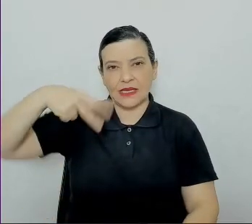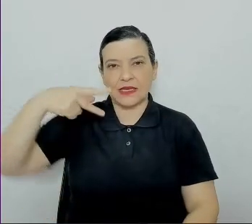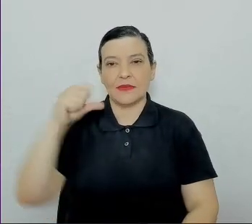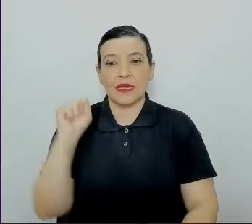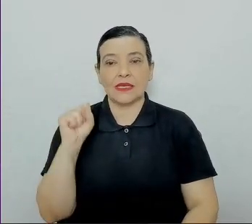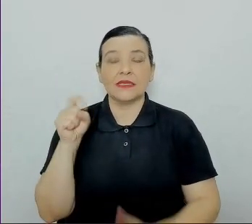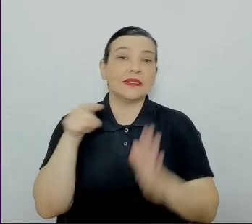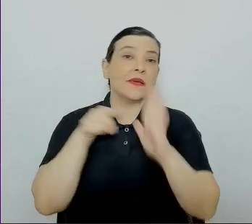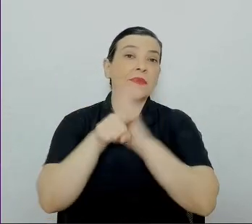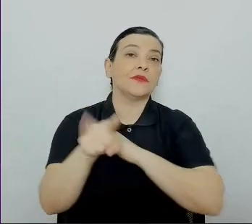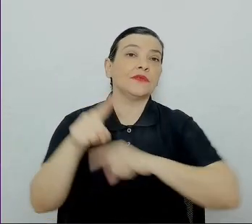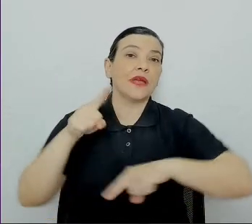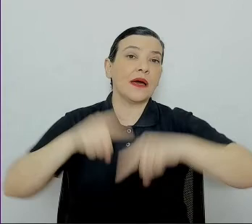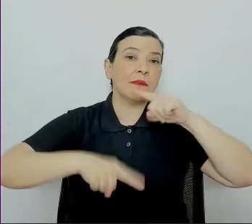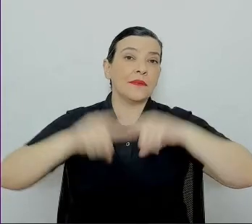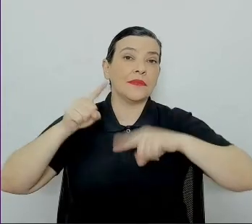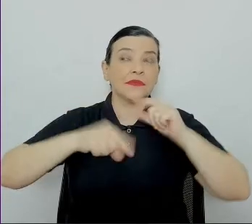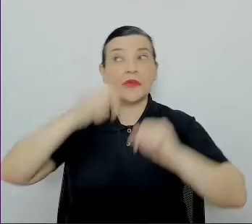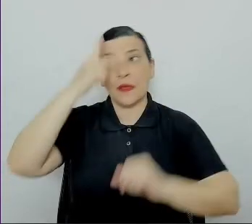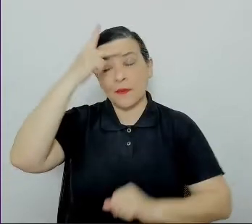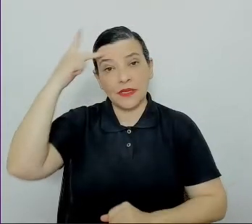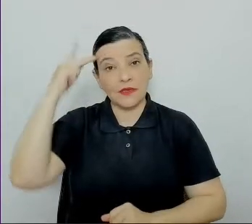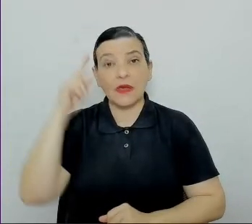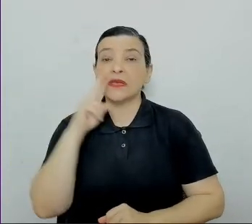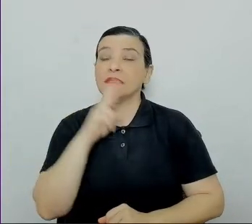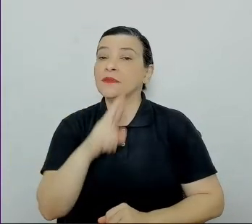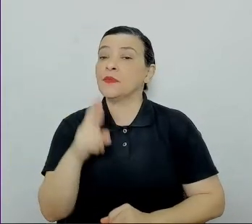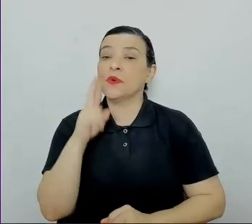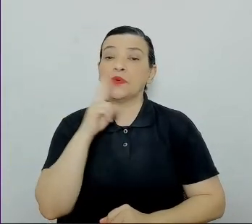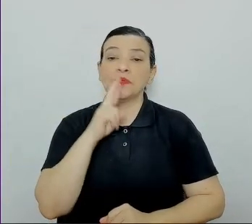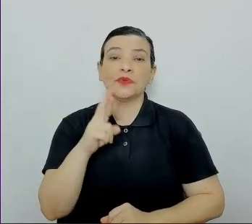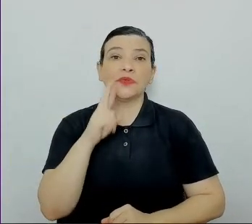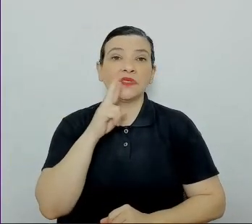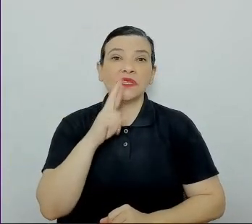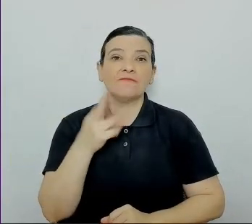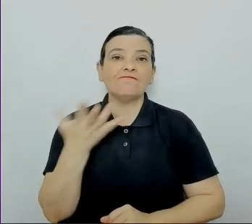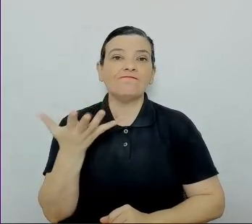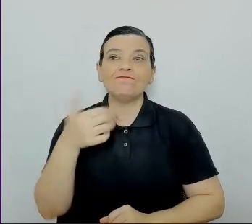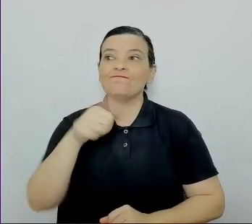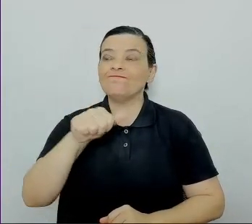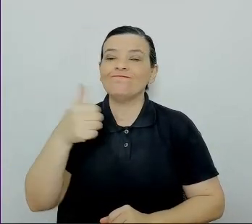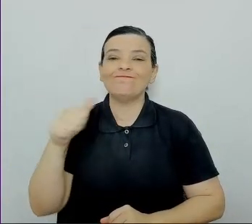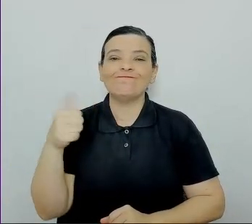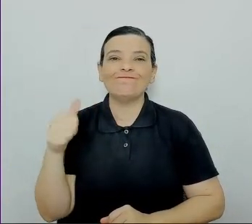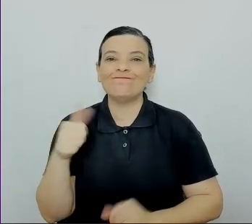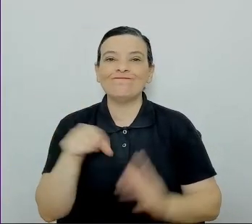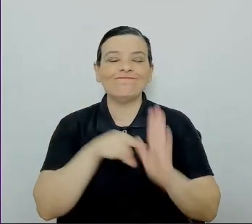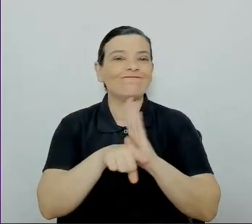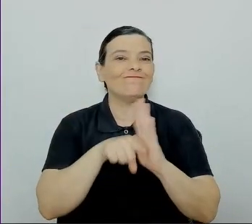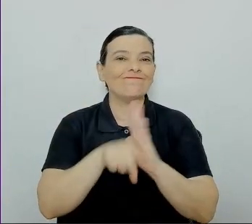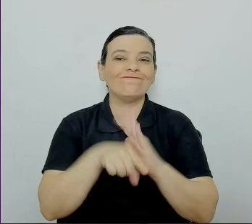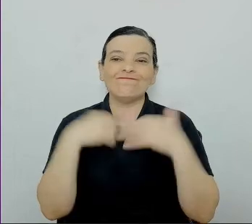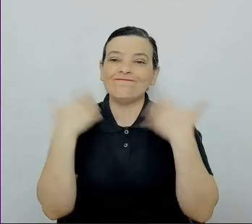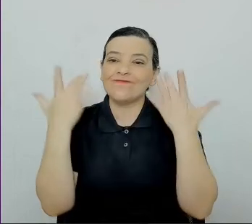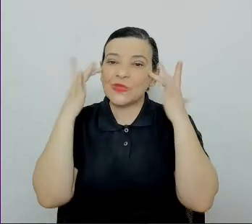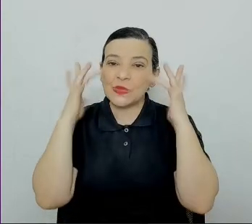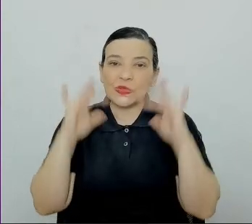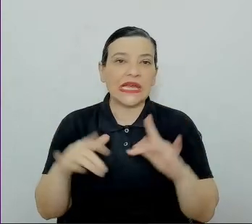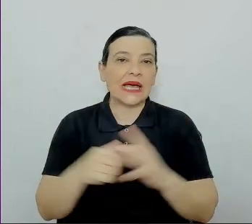produto, a pessoa vai responder da experiência toda. E você não vai estar medindo a funcionalidade, aquilo que você criou, para saber se está tendo